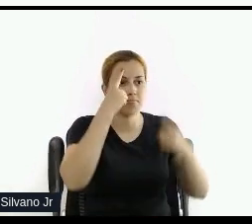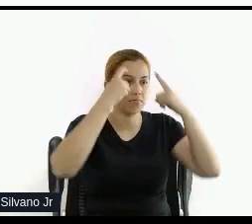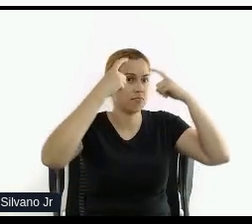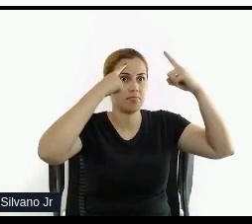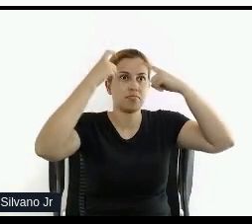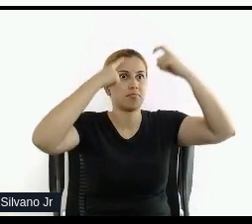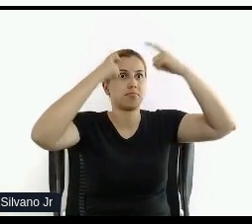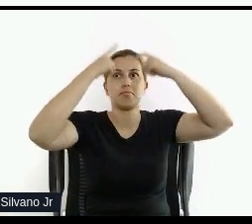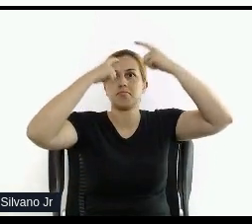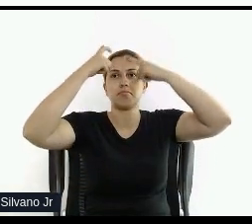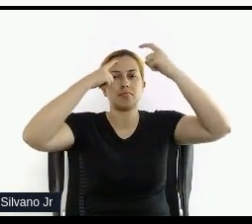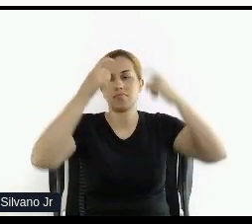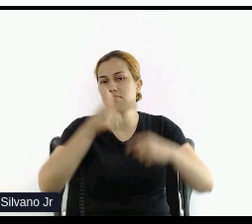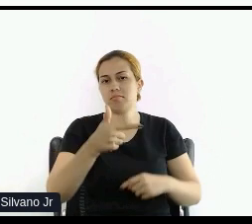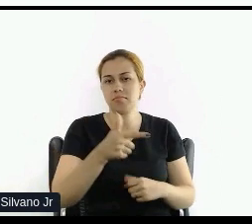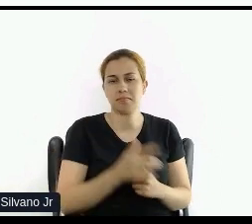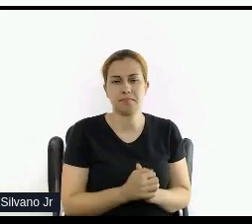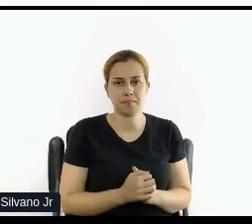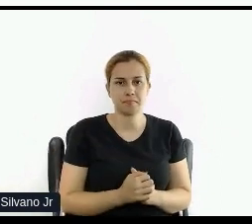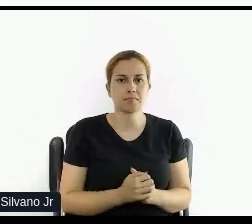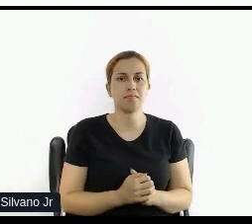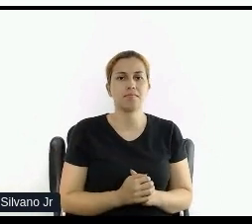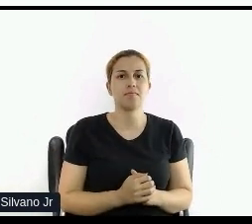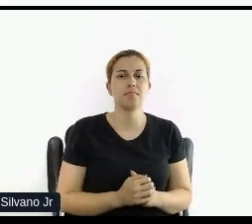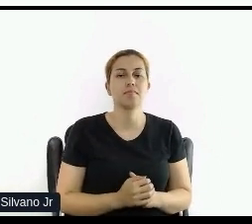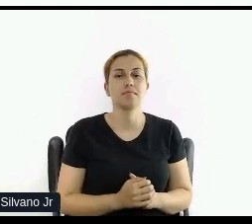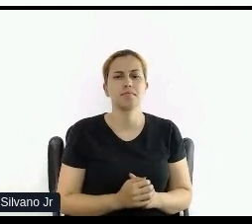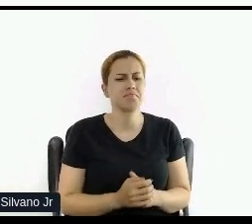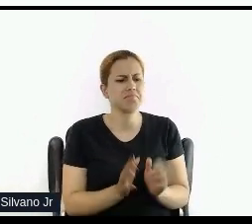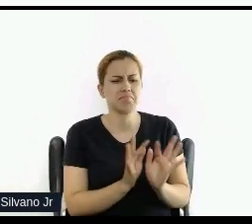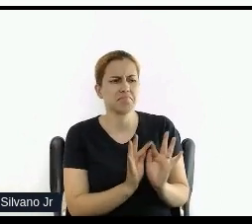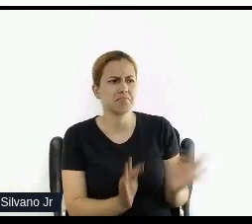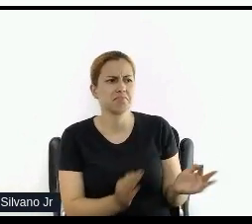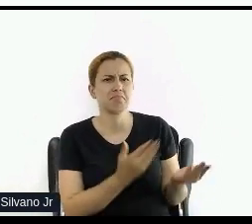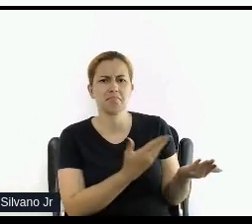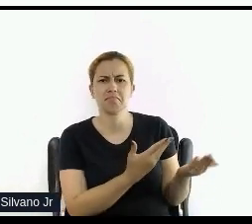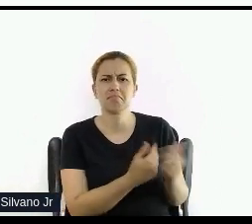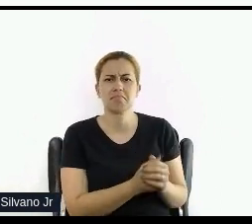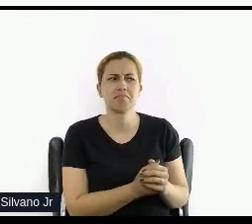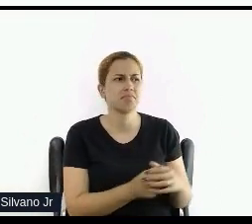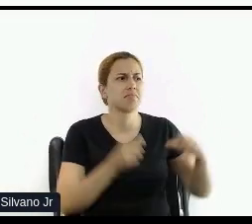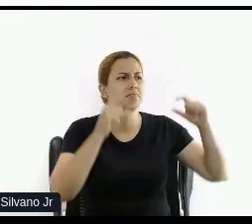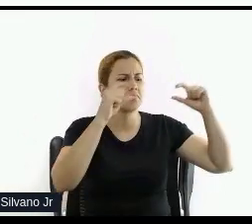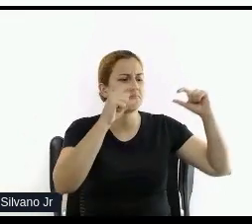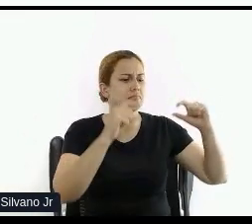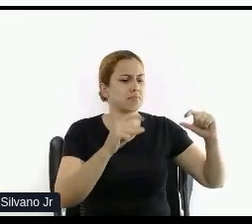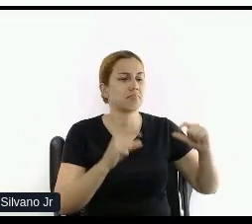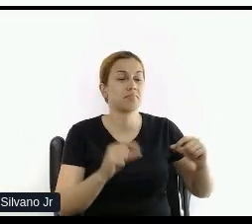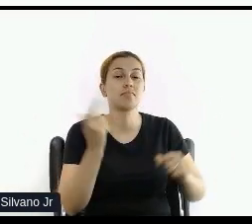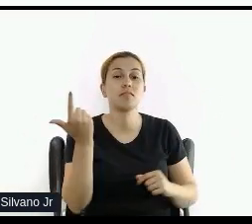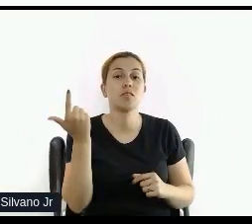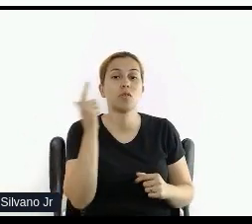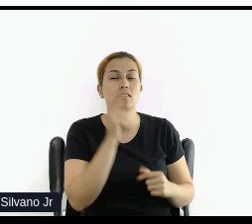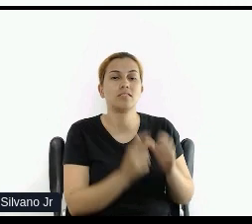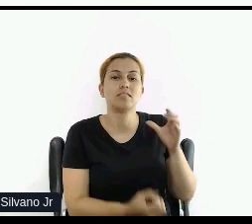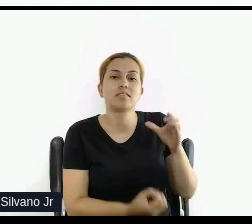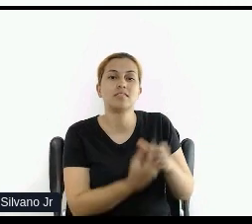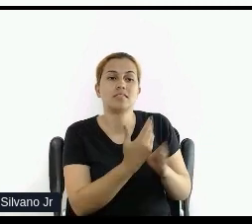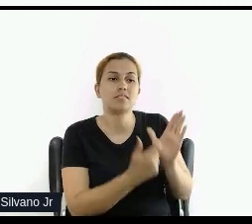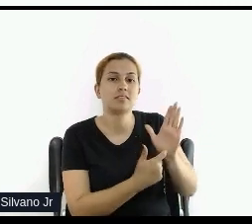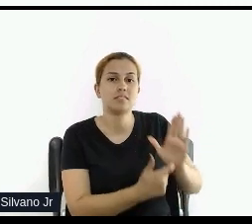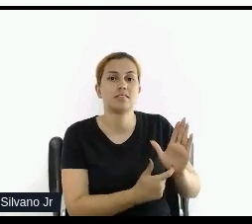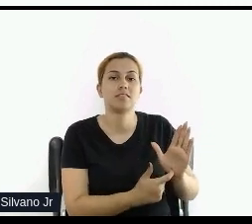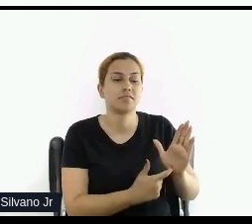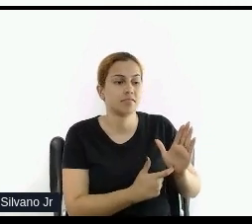para contextos, né? Enfim, de forma bem simples, com poucas linhas de código, a gente consegue construir uma função, que essa